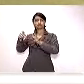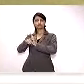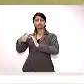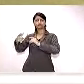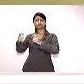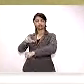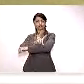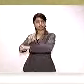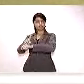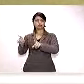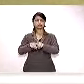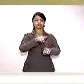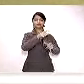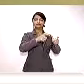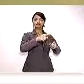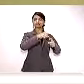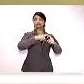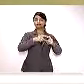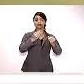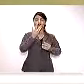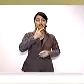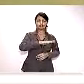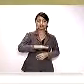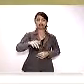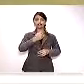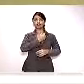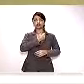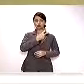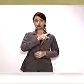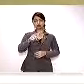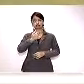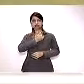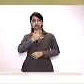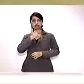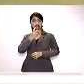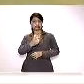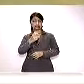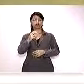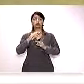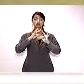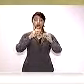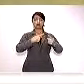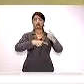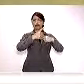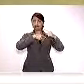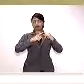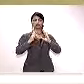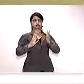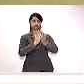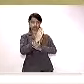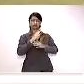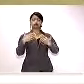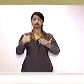assistência social para atendiment de Educação de crianças de 2 a 5 anos todos aqueles que me antecederam aprovaram as prestações de contas